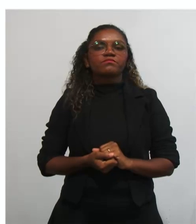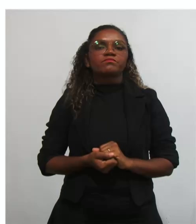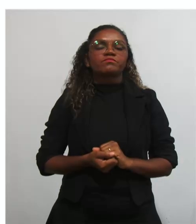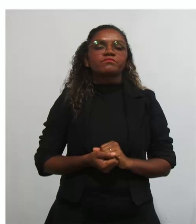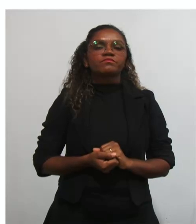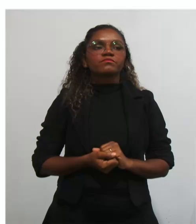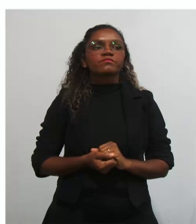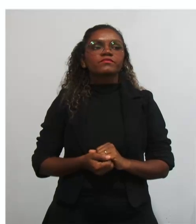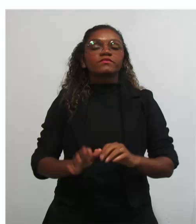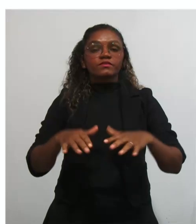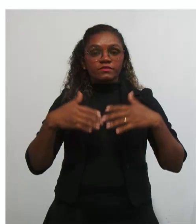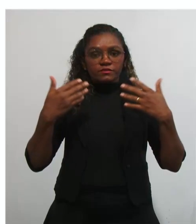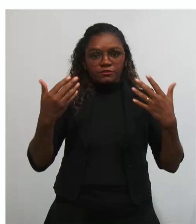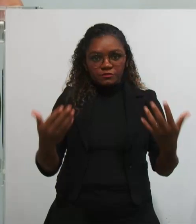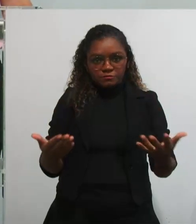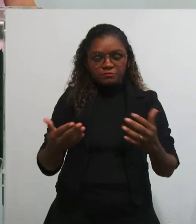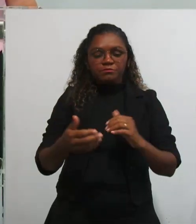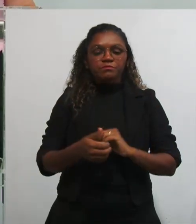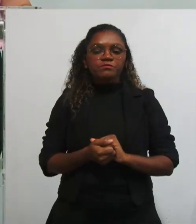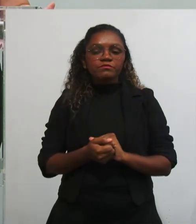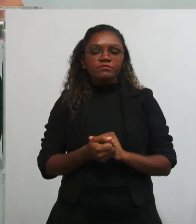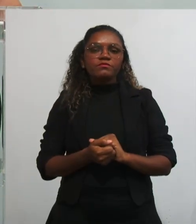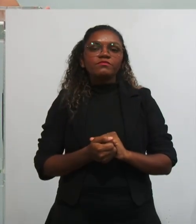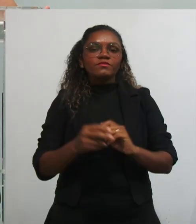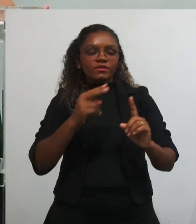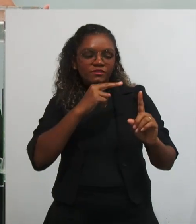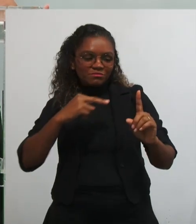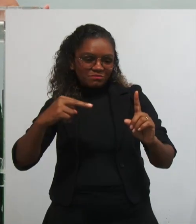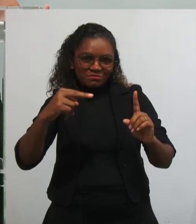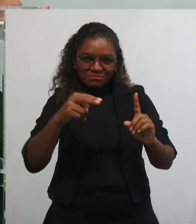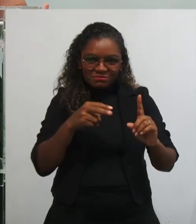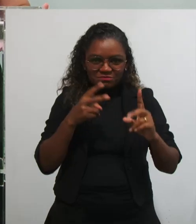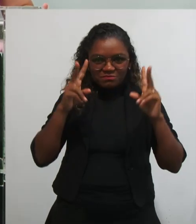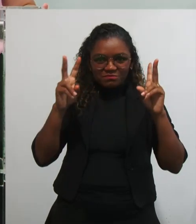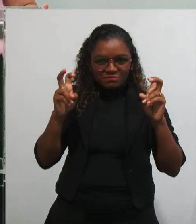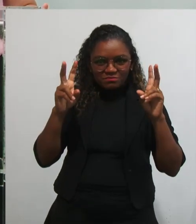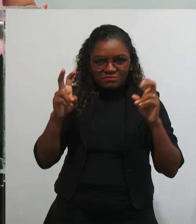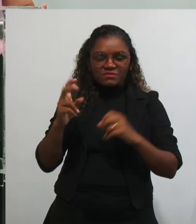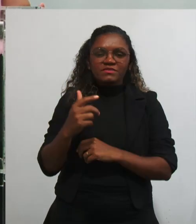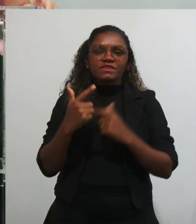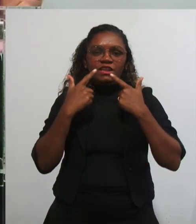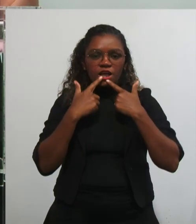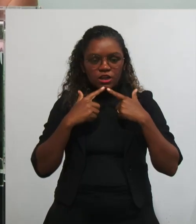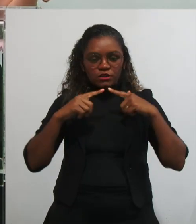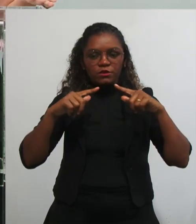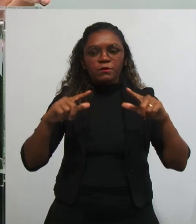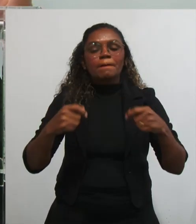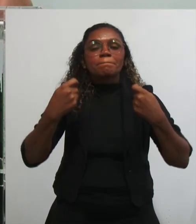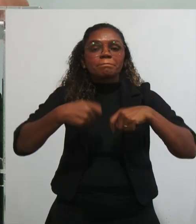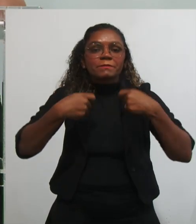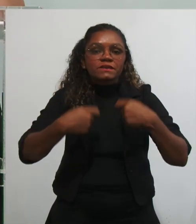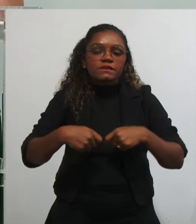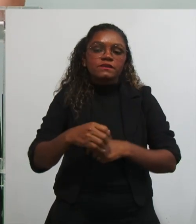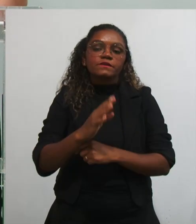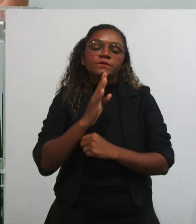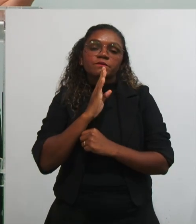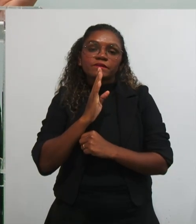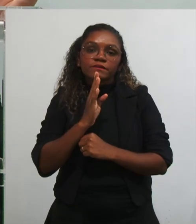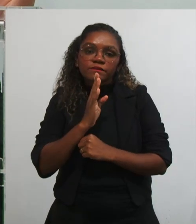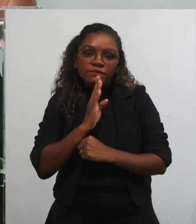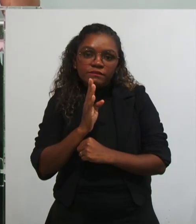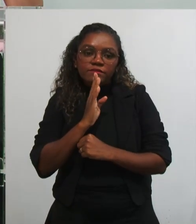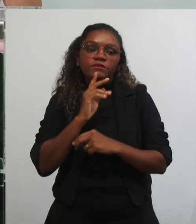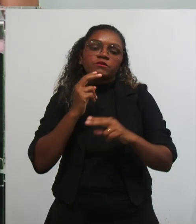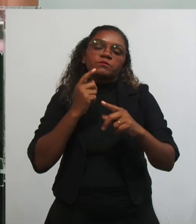social. Então, aí, né, essa concepção, ela é preciso conhecer, mas é uma concepção que não